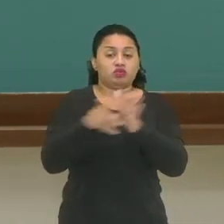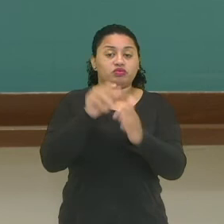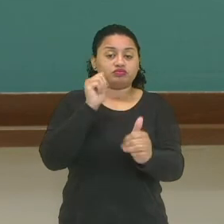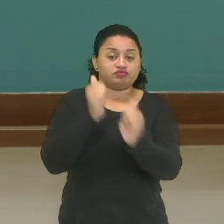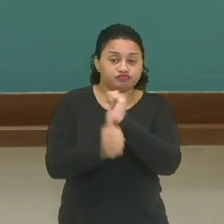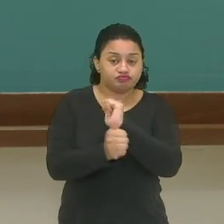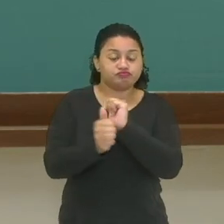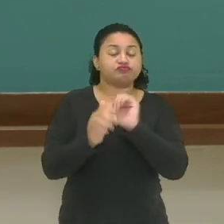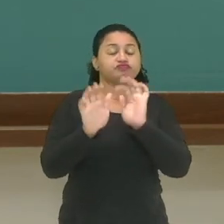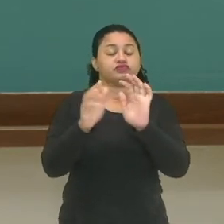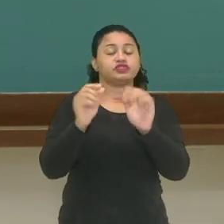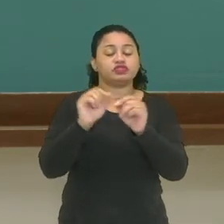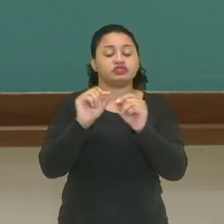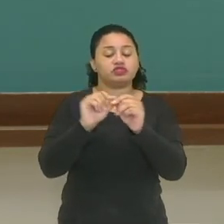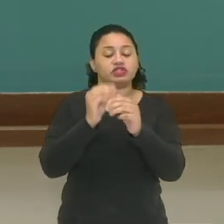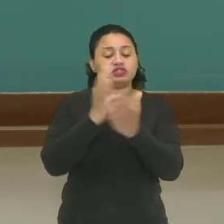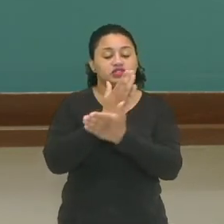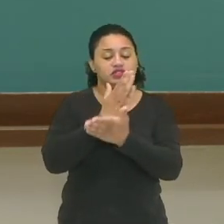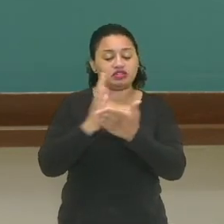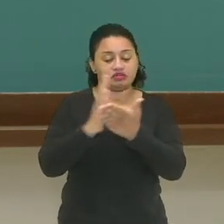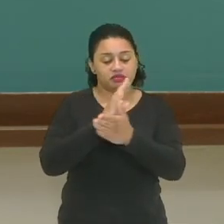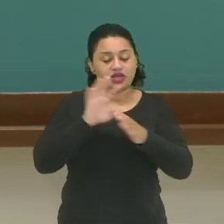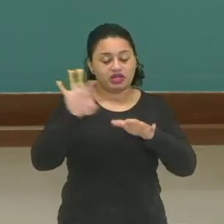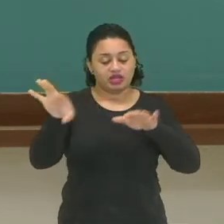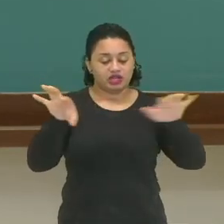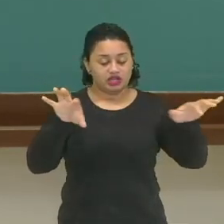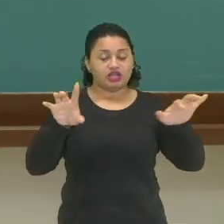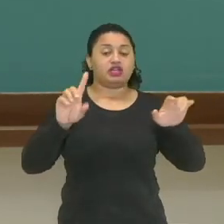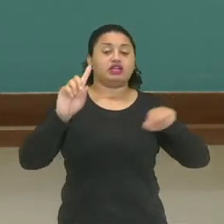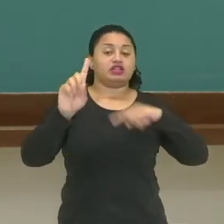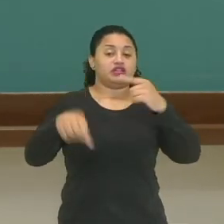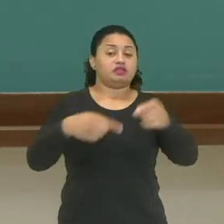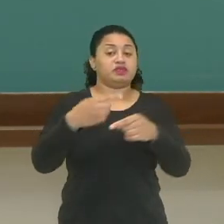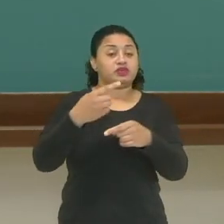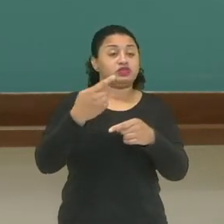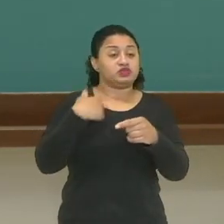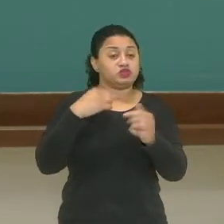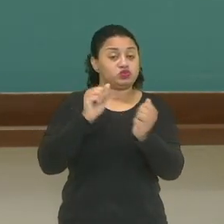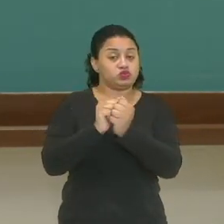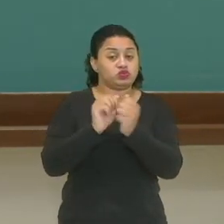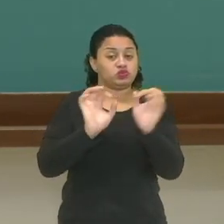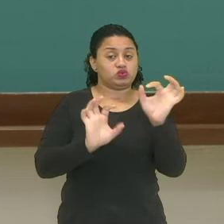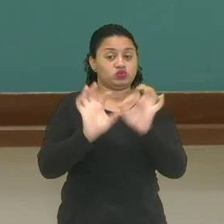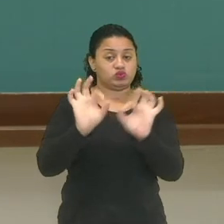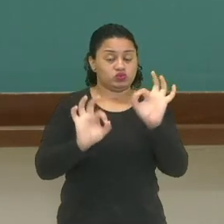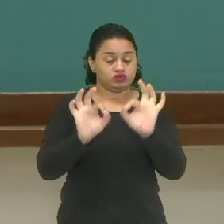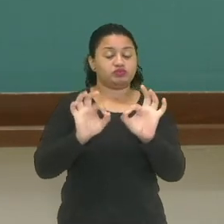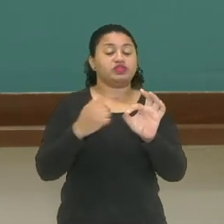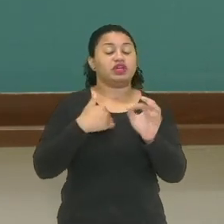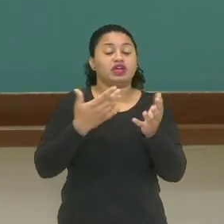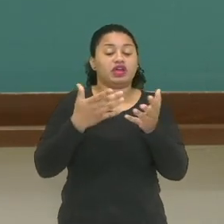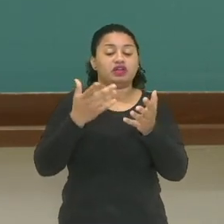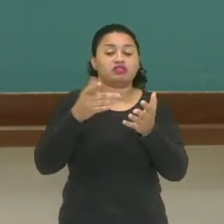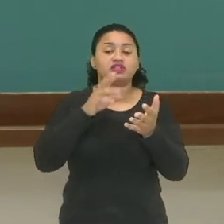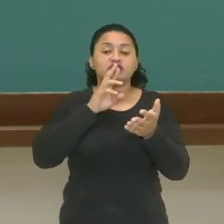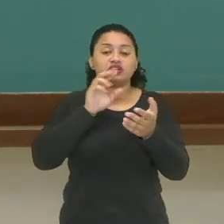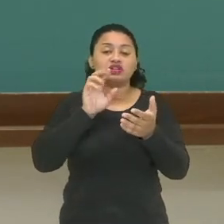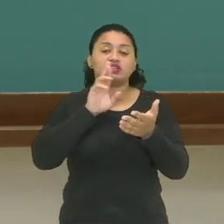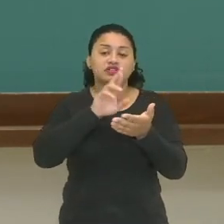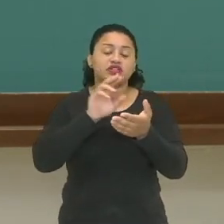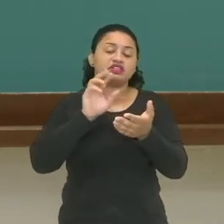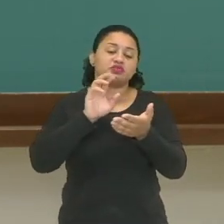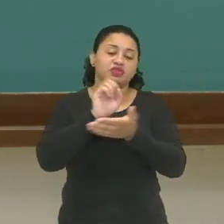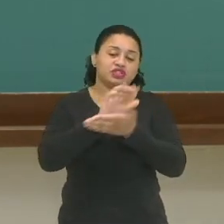fazer separadamente para depois ver eles juntos. Então eu quero que você transcreva aí novamente no seu caderno esse